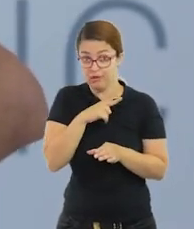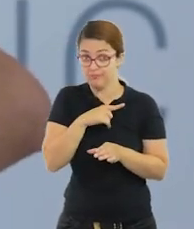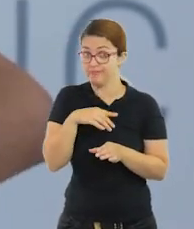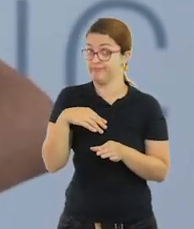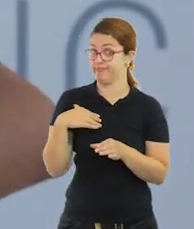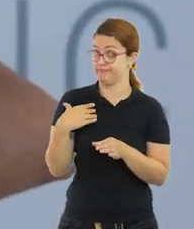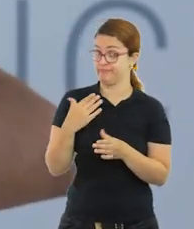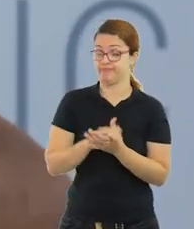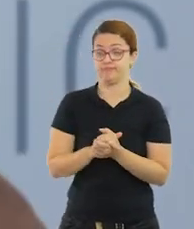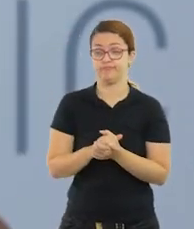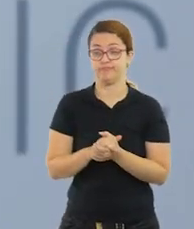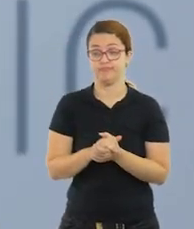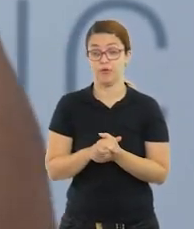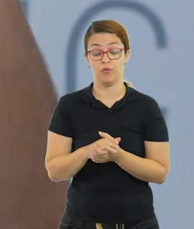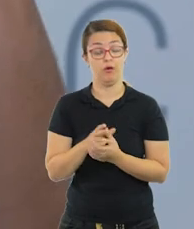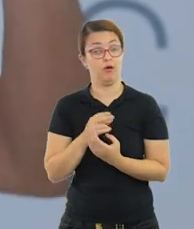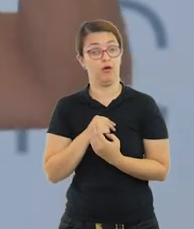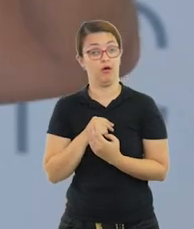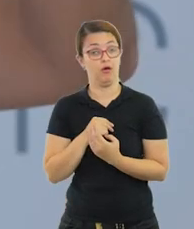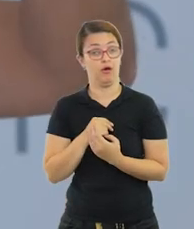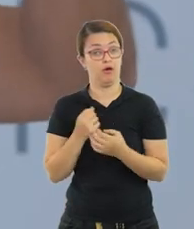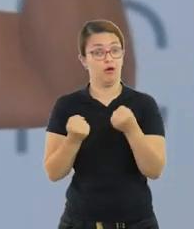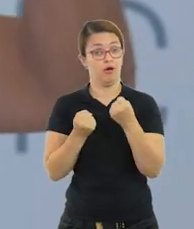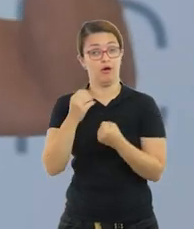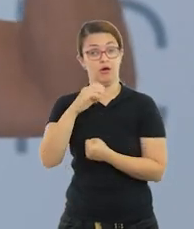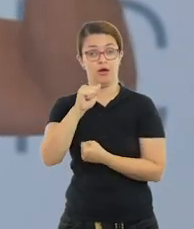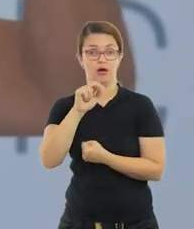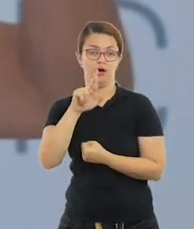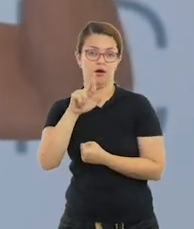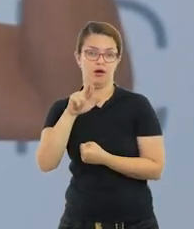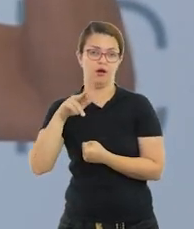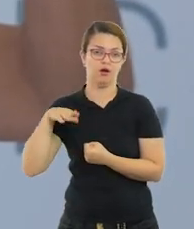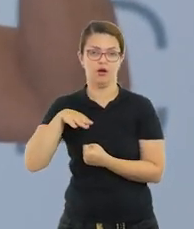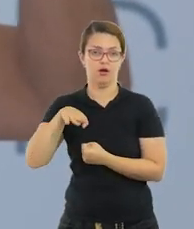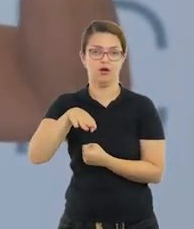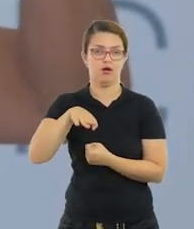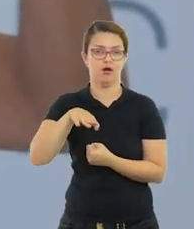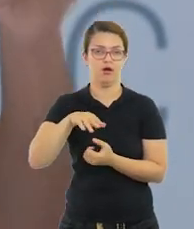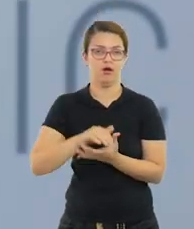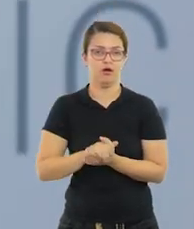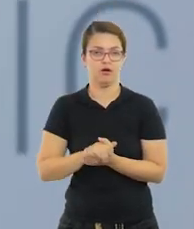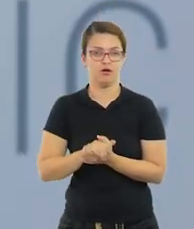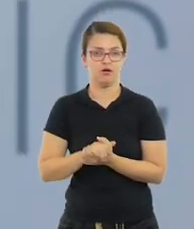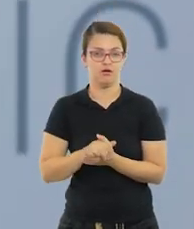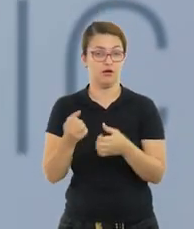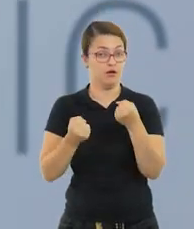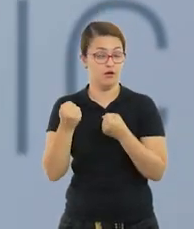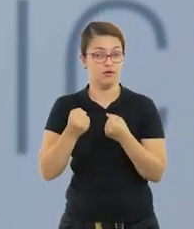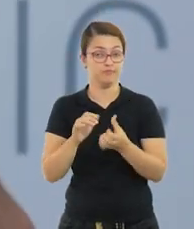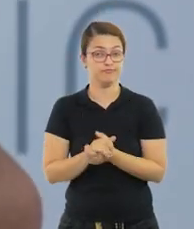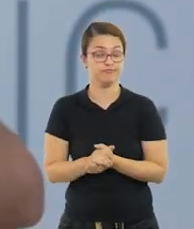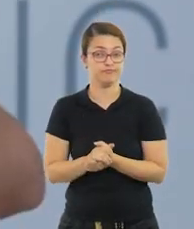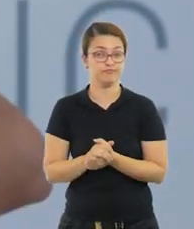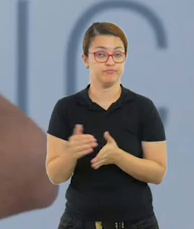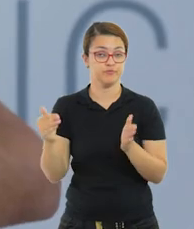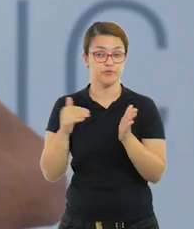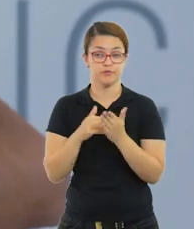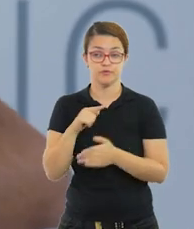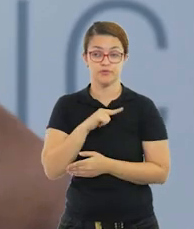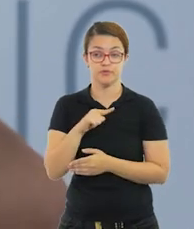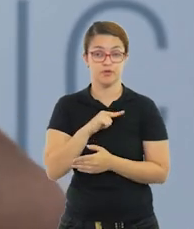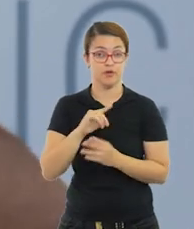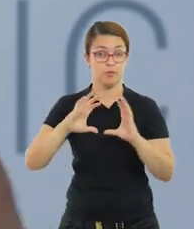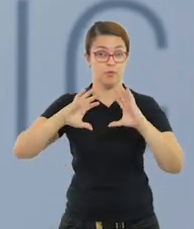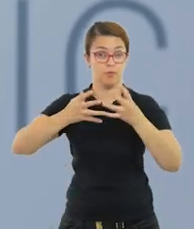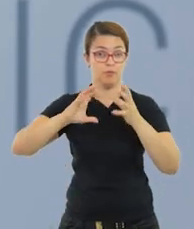na minha caixa? Vamos ver. Olha só. Car. Car, que é o carro. E por